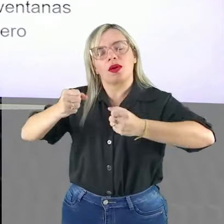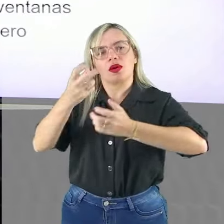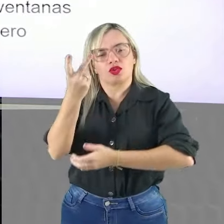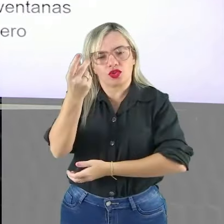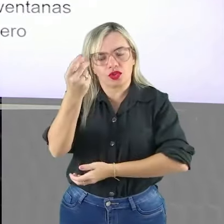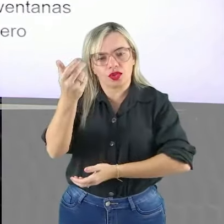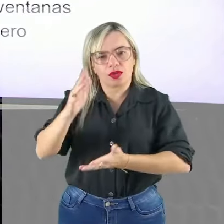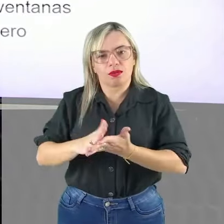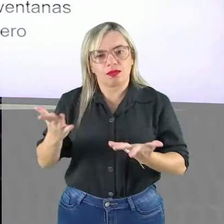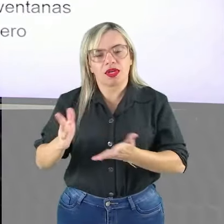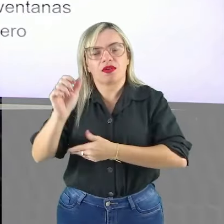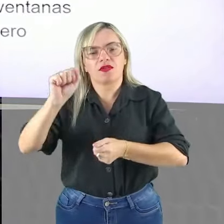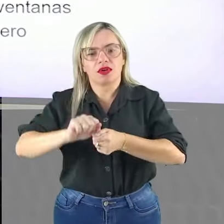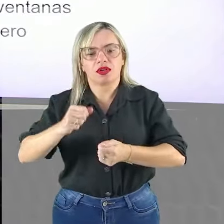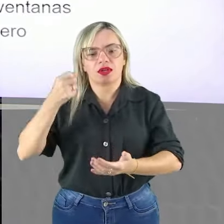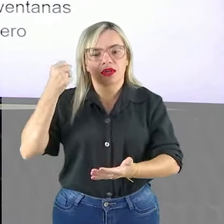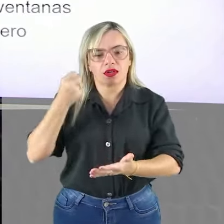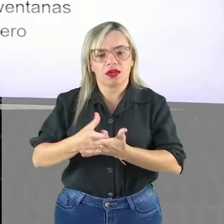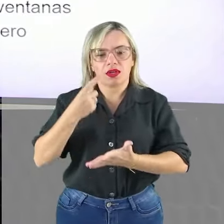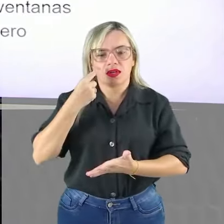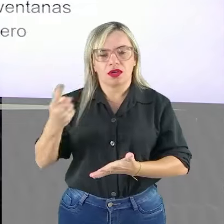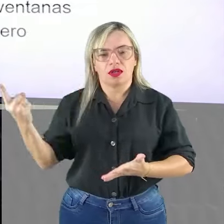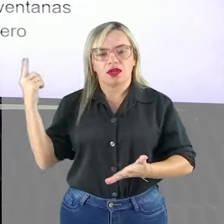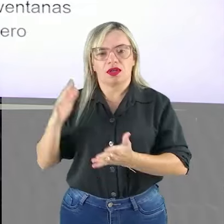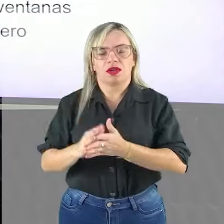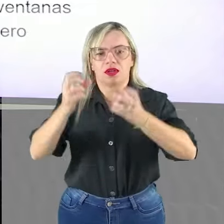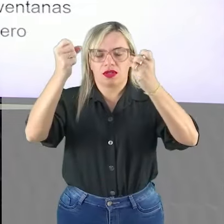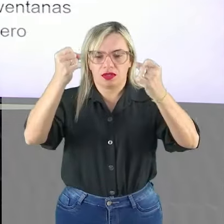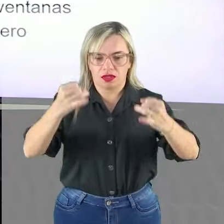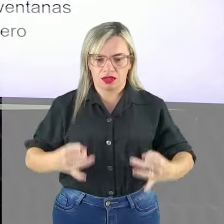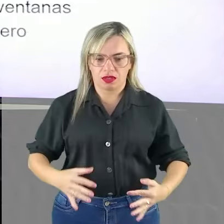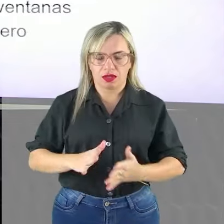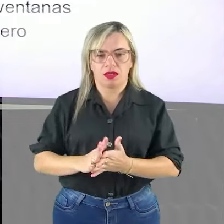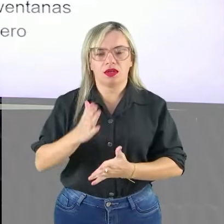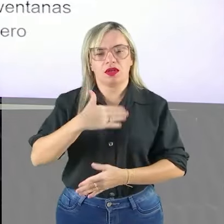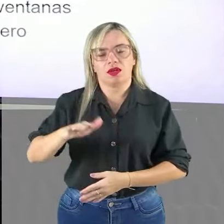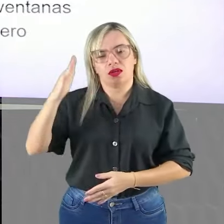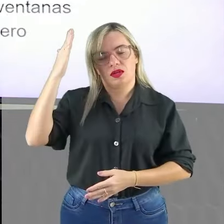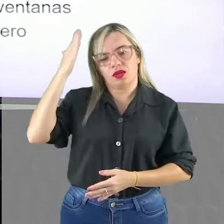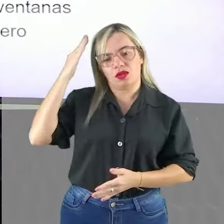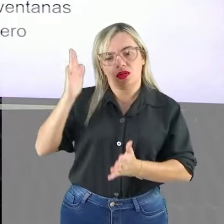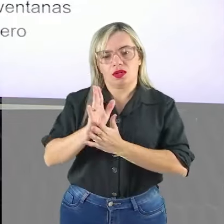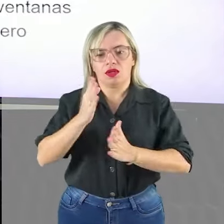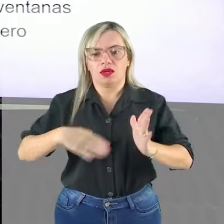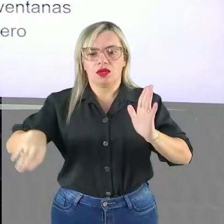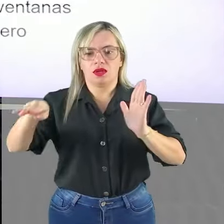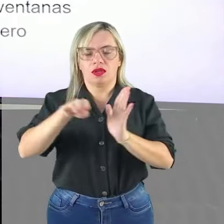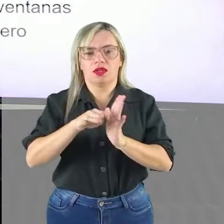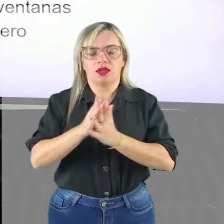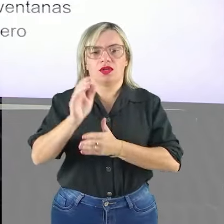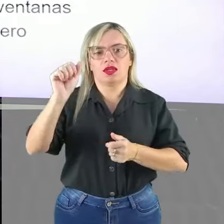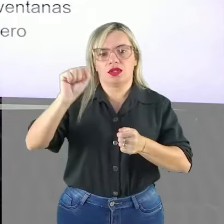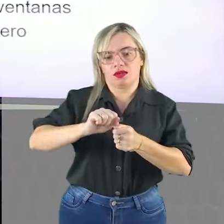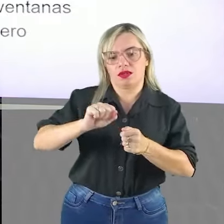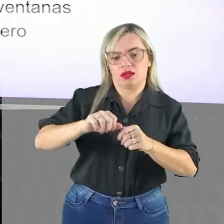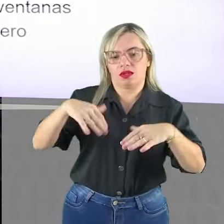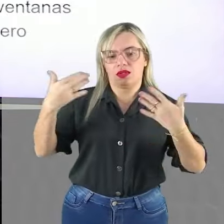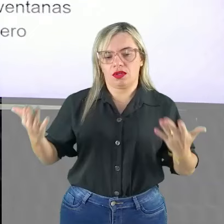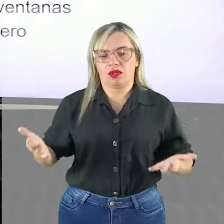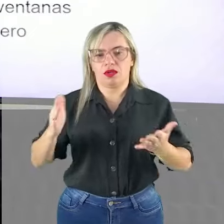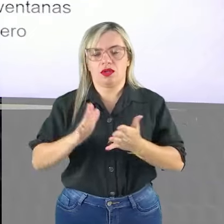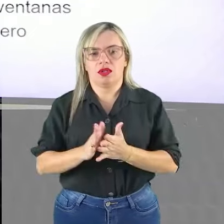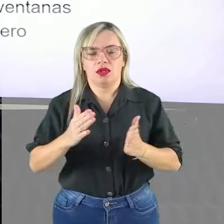compras certo então bora lá aqui ela fala então para vocês entenderem de quando ela chegou e o que ela fazia ou